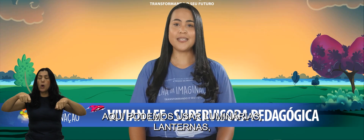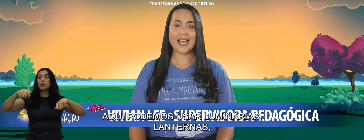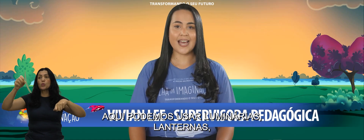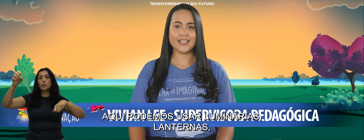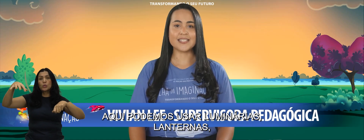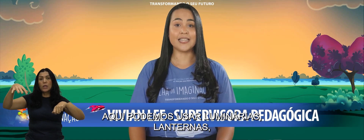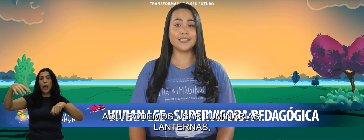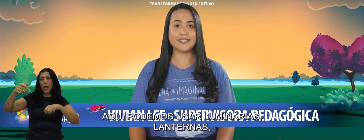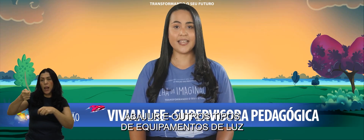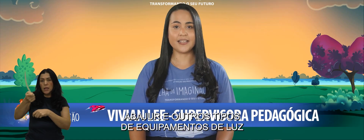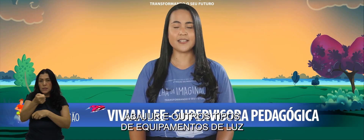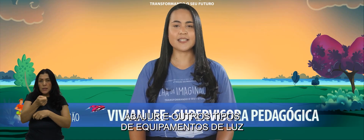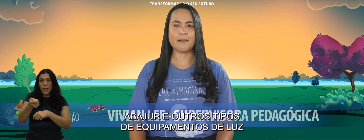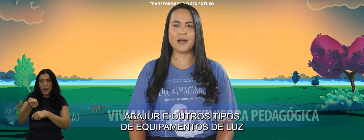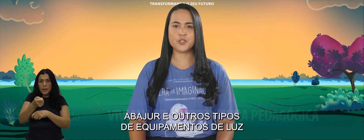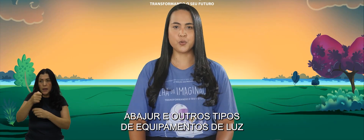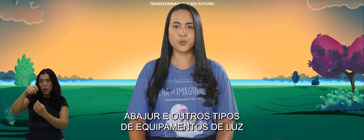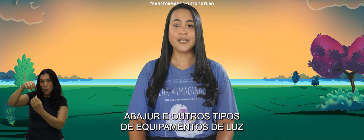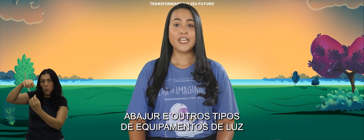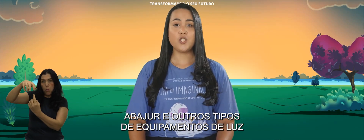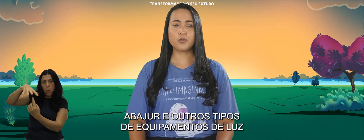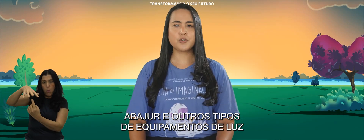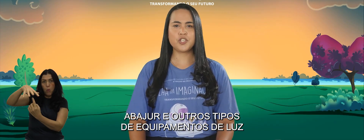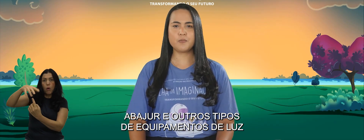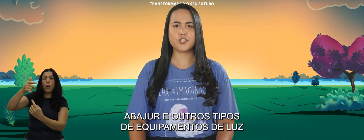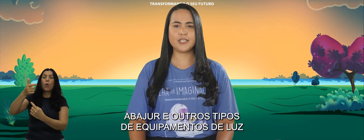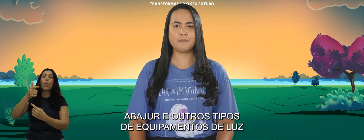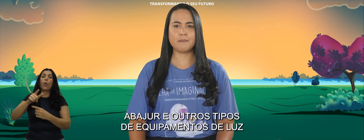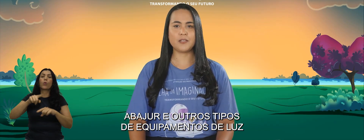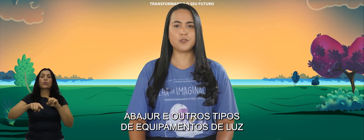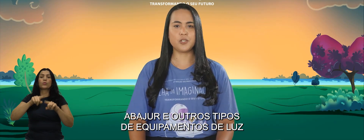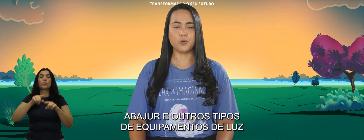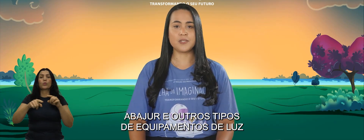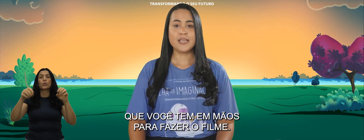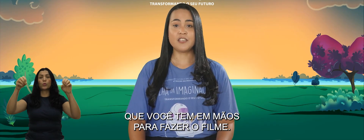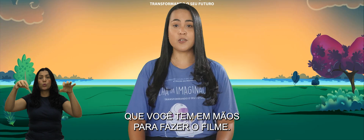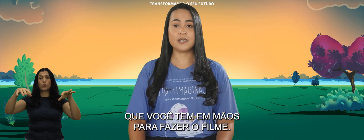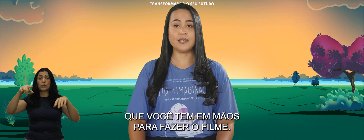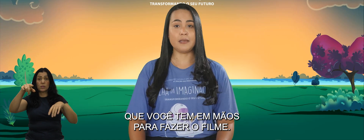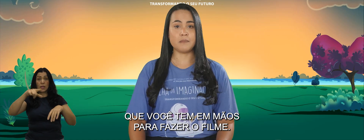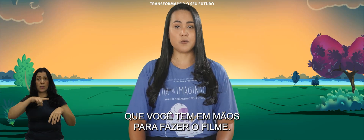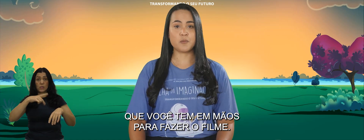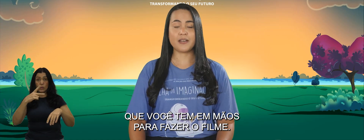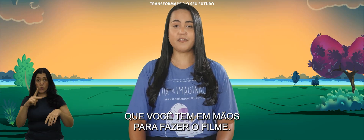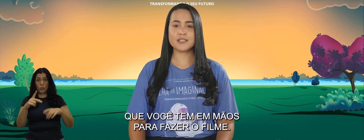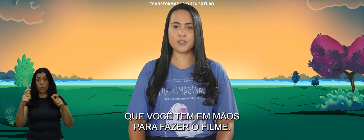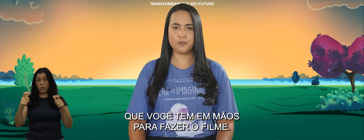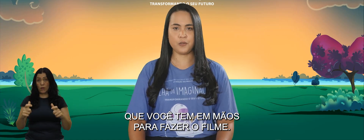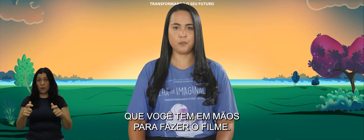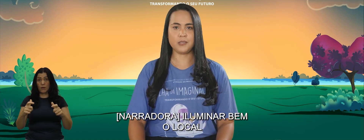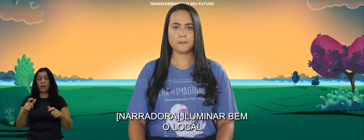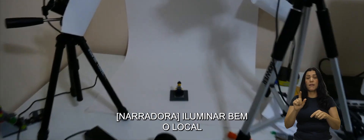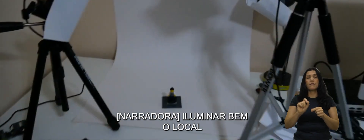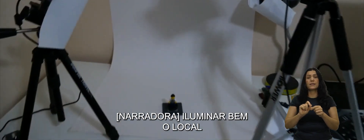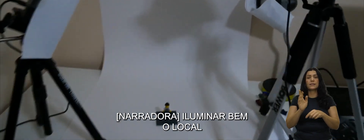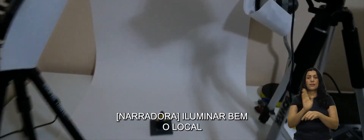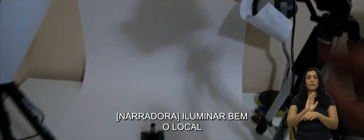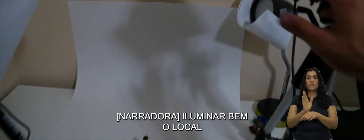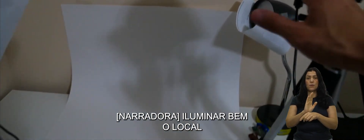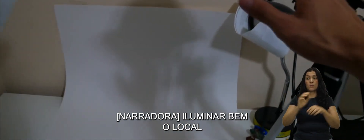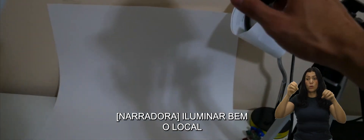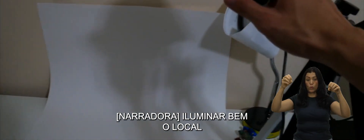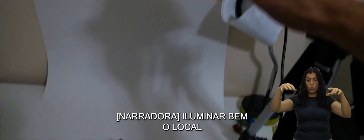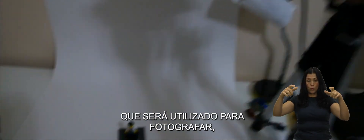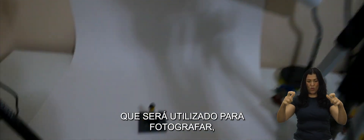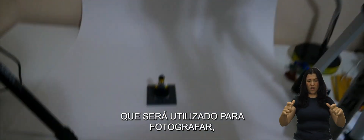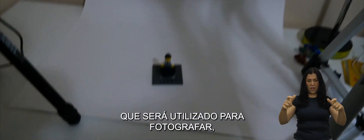usar luminárias, lanternas, abajur e outros tipos de equipamentos de luz que você tem em mãos para fazer o filme.